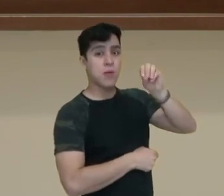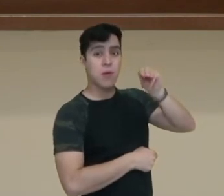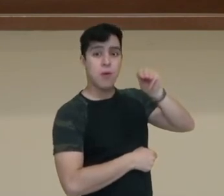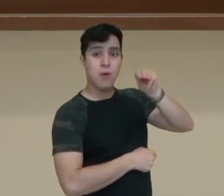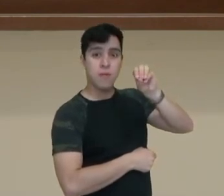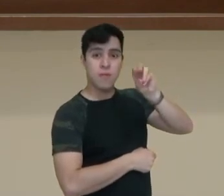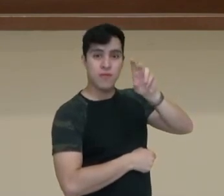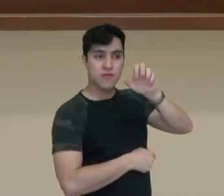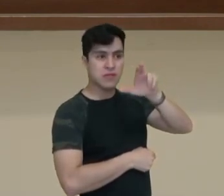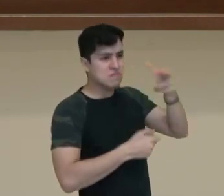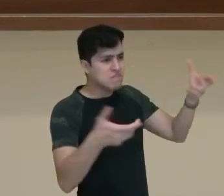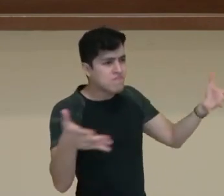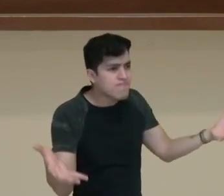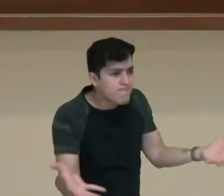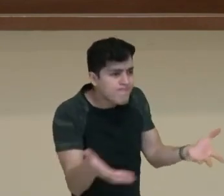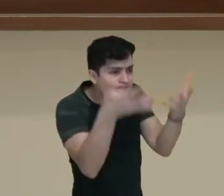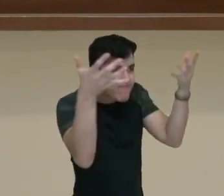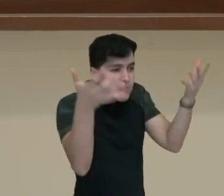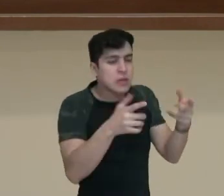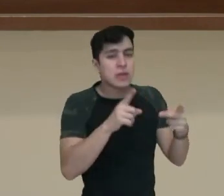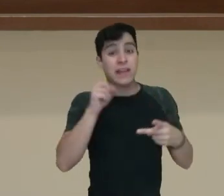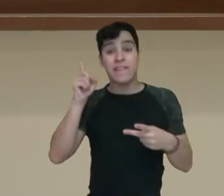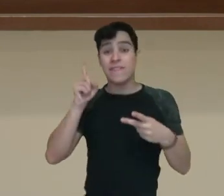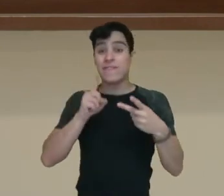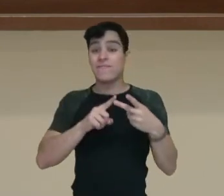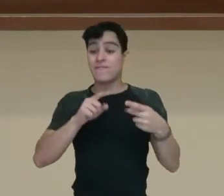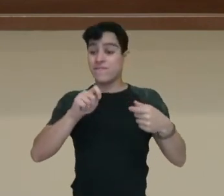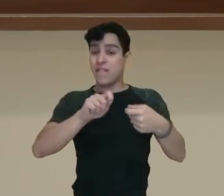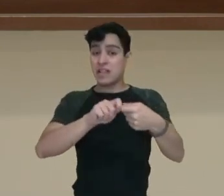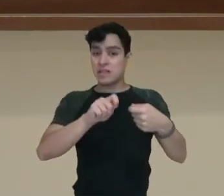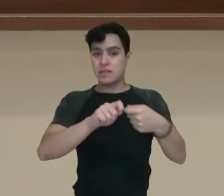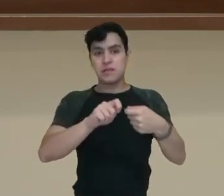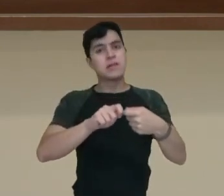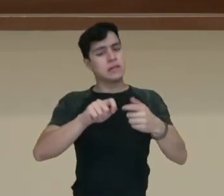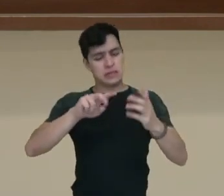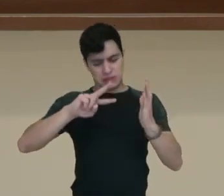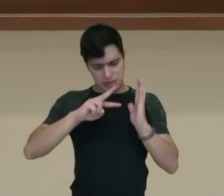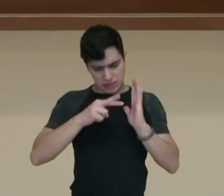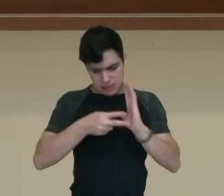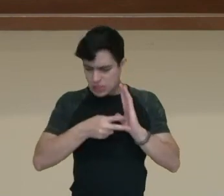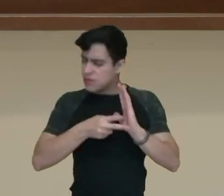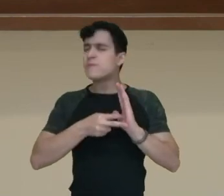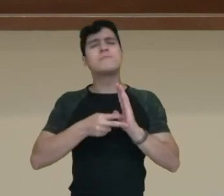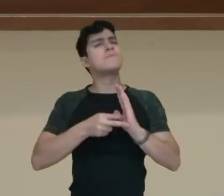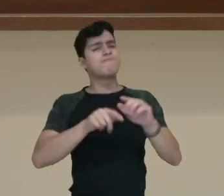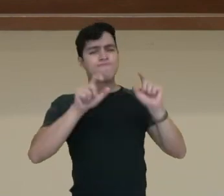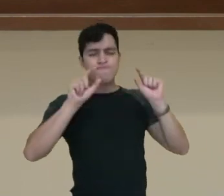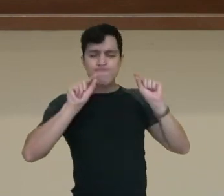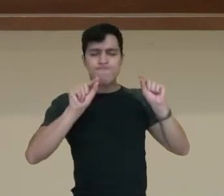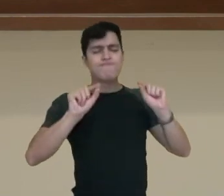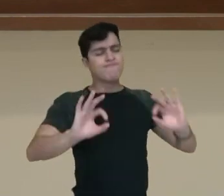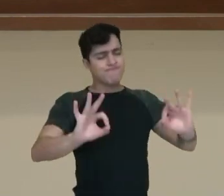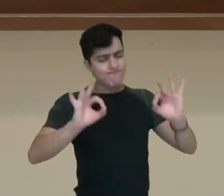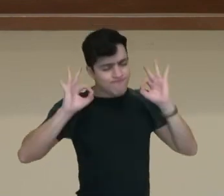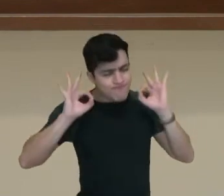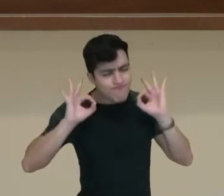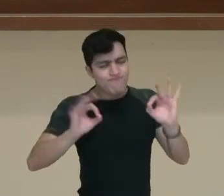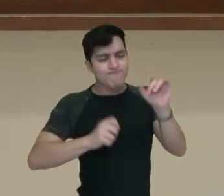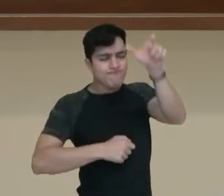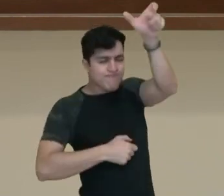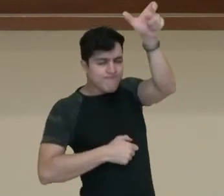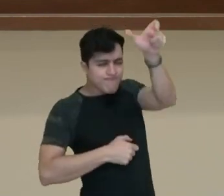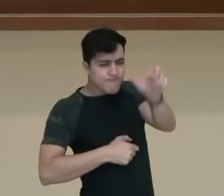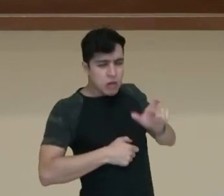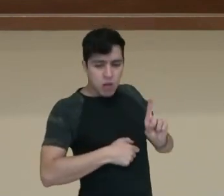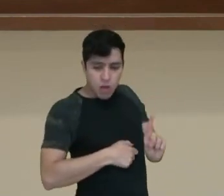fazendo a campanha. E o realizar é quem, de fato, coloca a mão na massa, é quem está fazendo. Então, a pessoa que promove pode